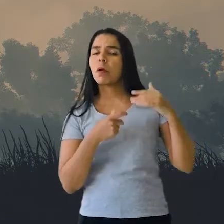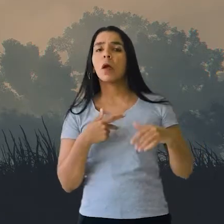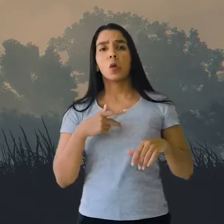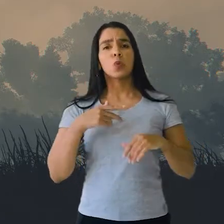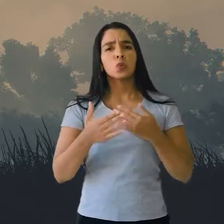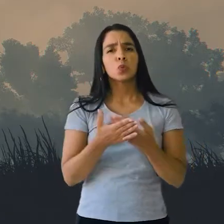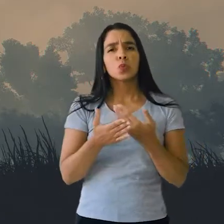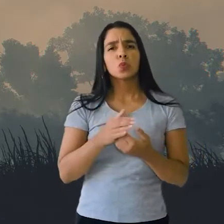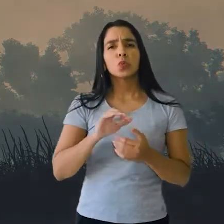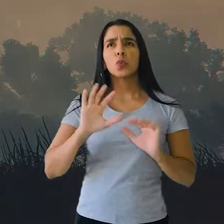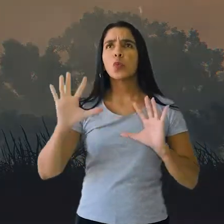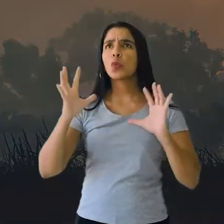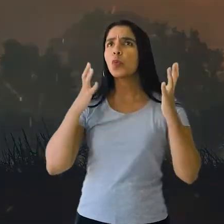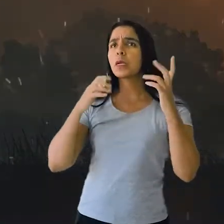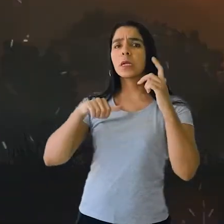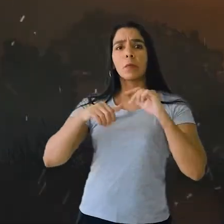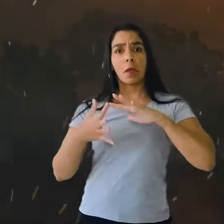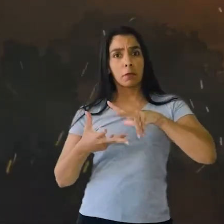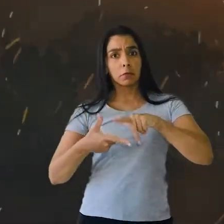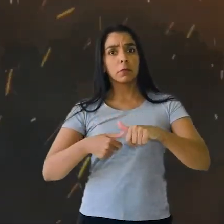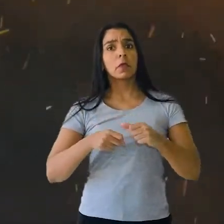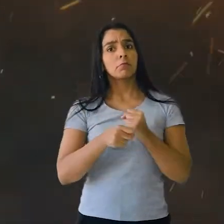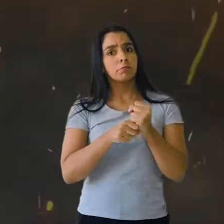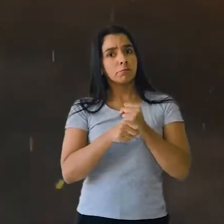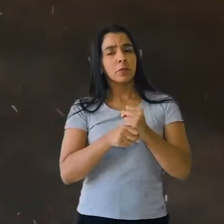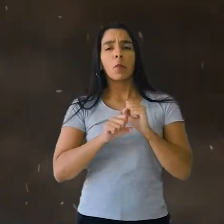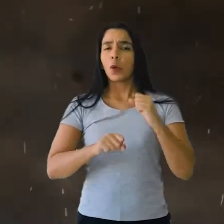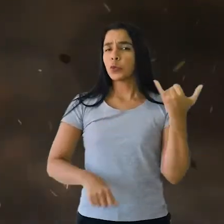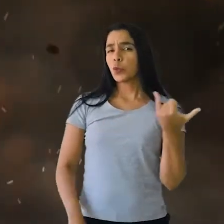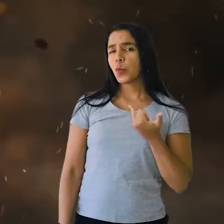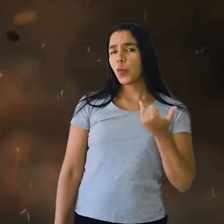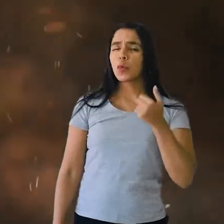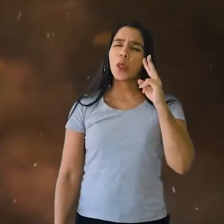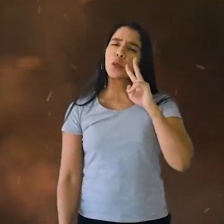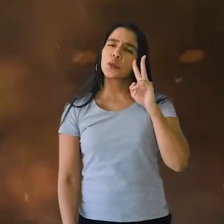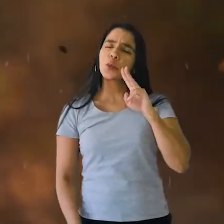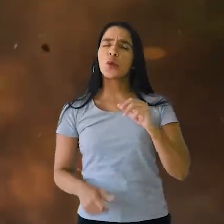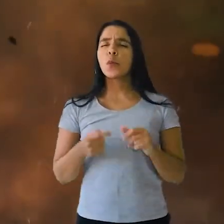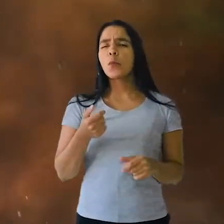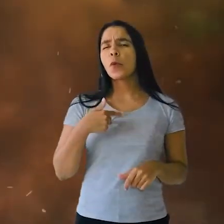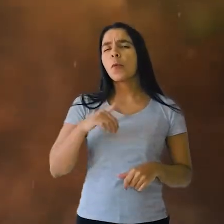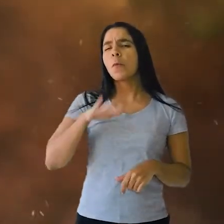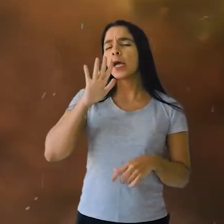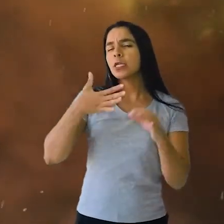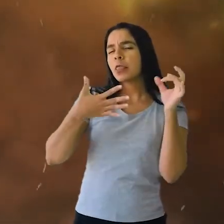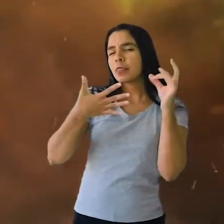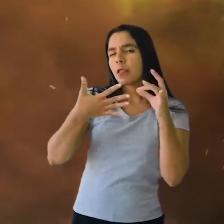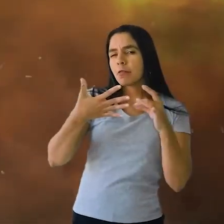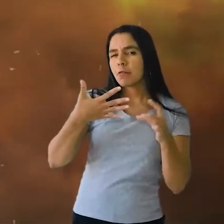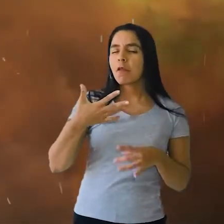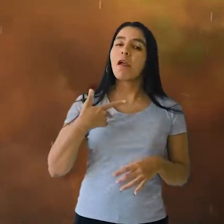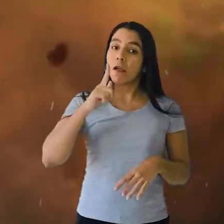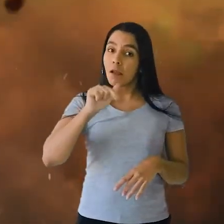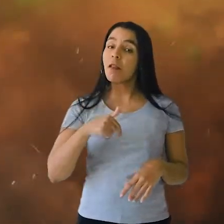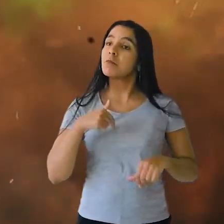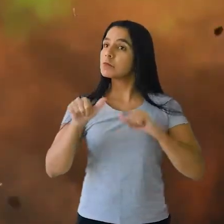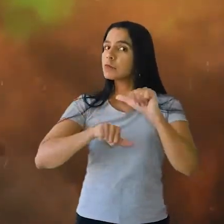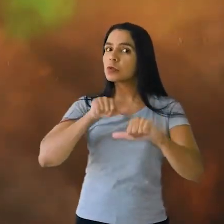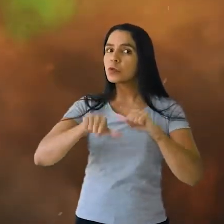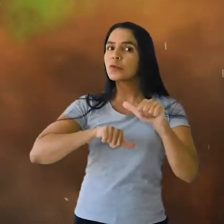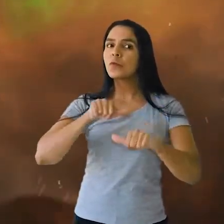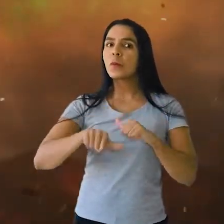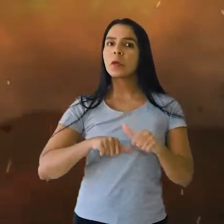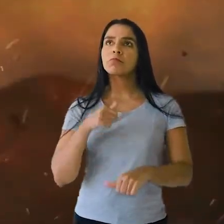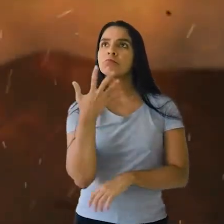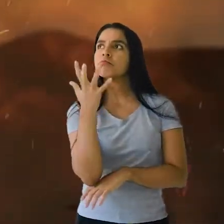há milhões de anos. O estudo do clima da Terra ao longo de milhões de anos pode nos contar essa história com um pouco mais